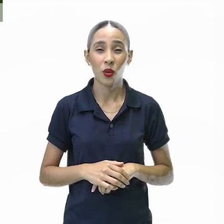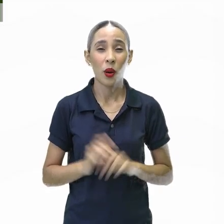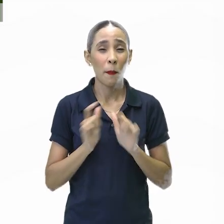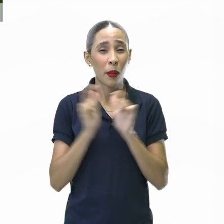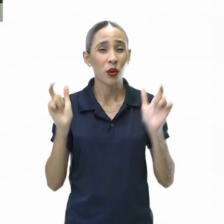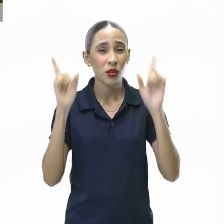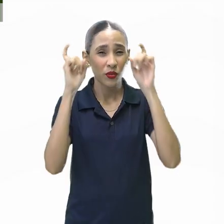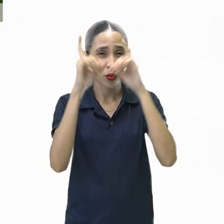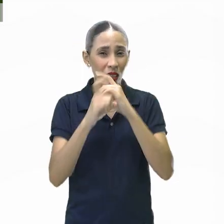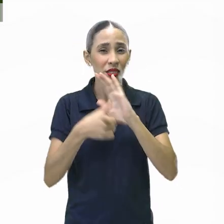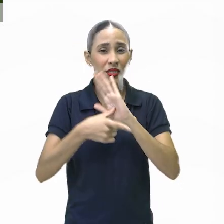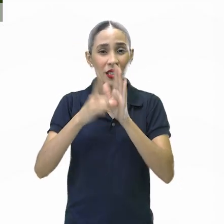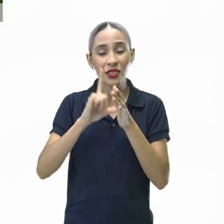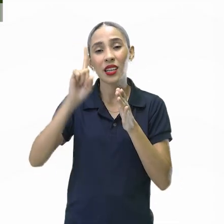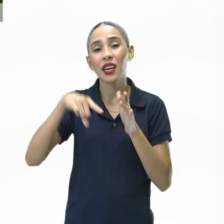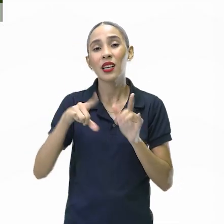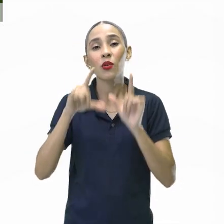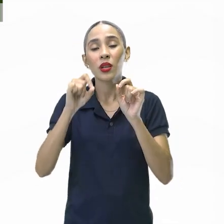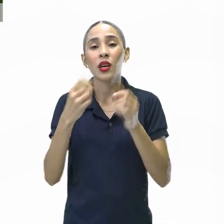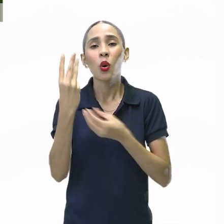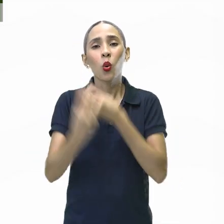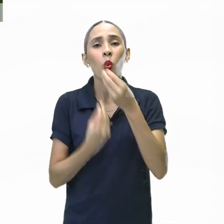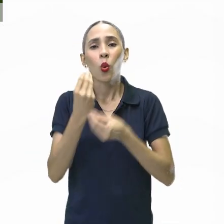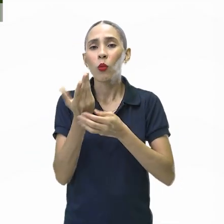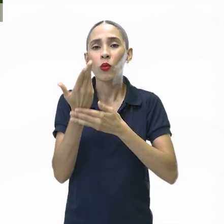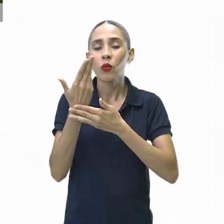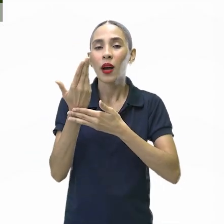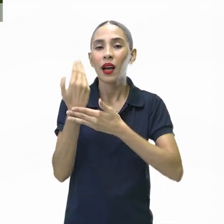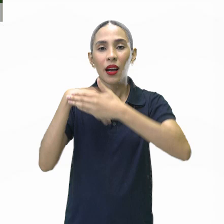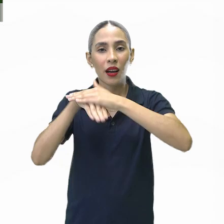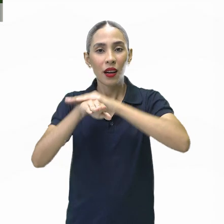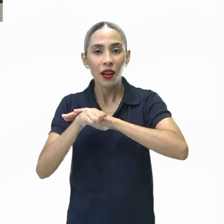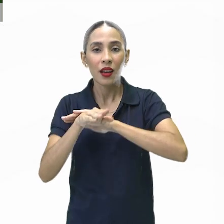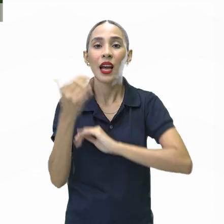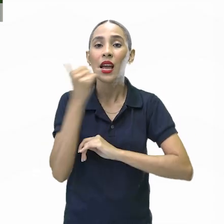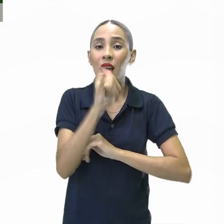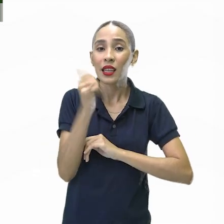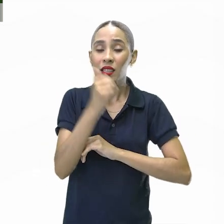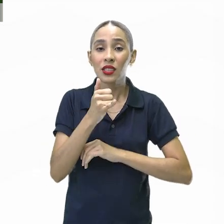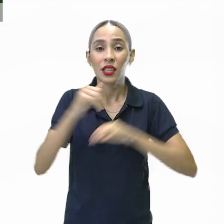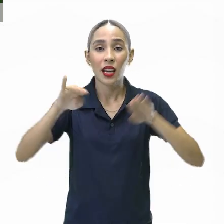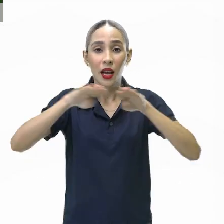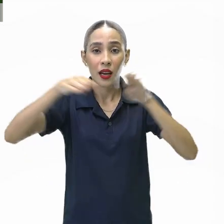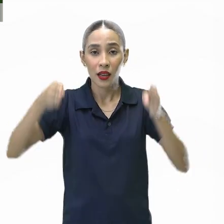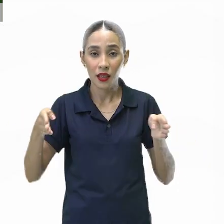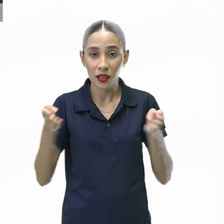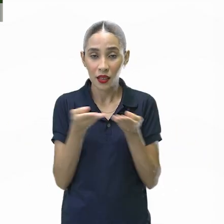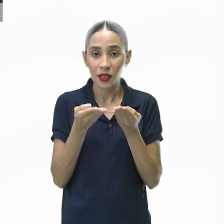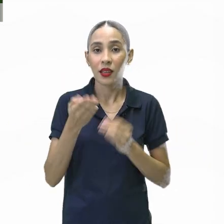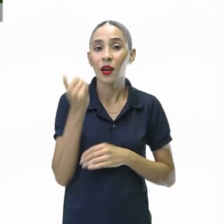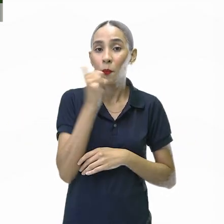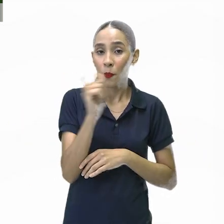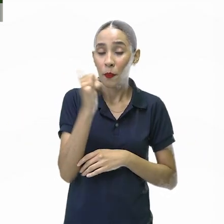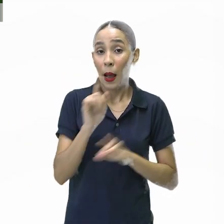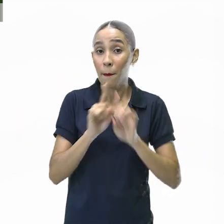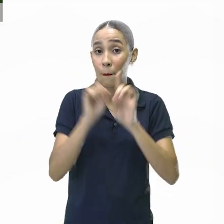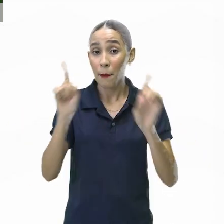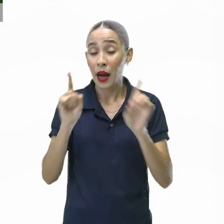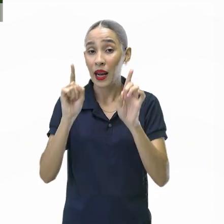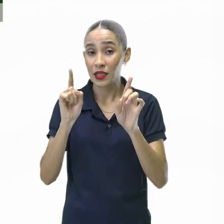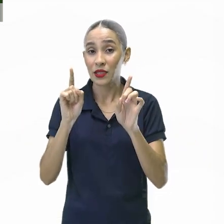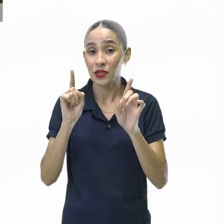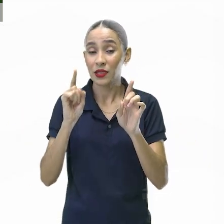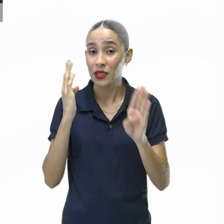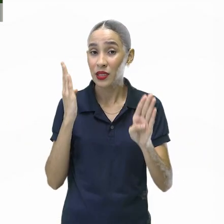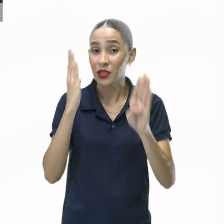se tinha era exatamente a questão de armazenar energia elétrica, né, nas baterias. Mas quando nós descobrimos, por exemplo,